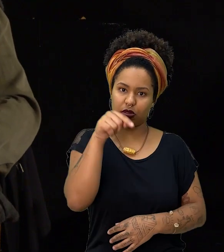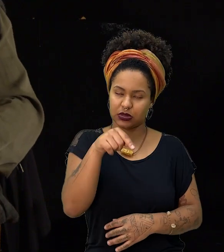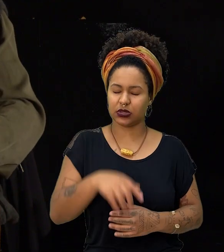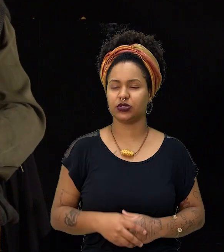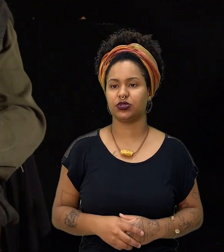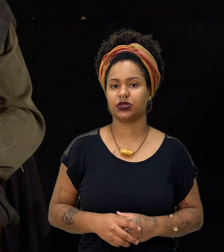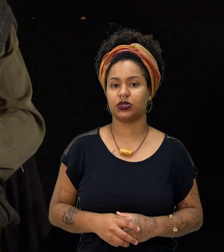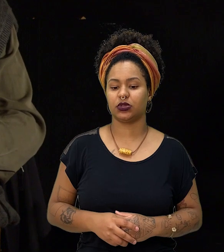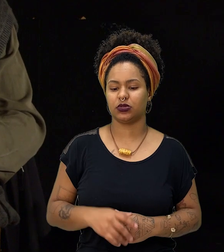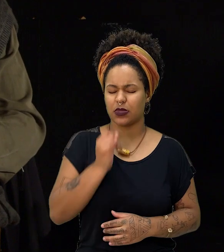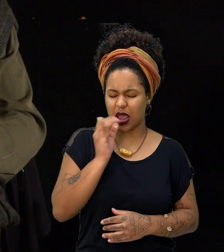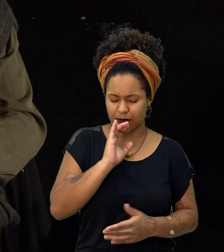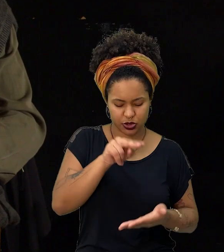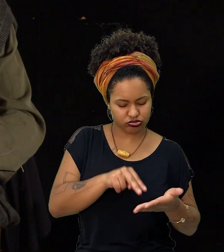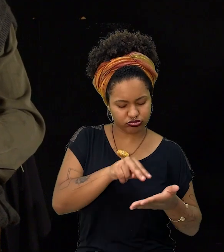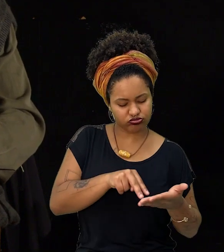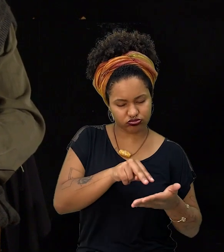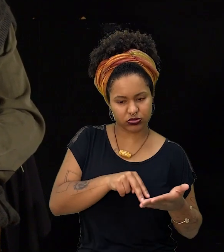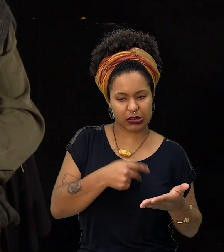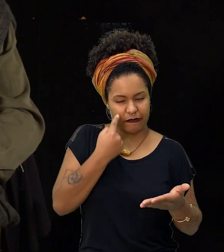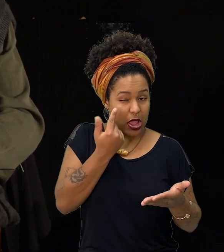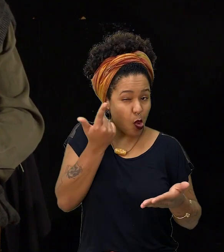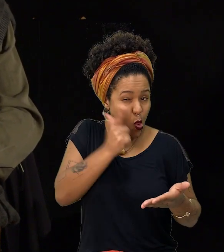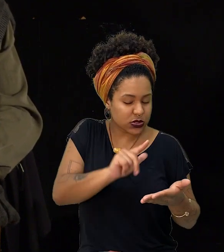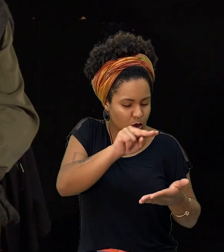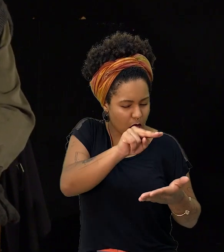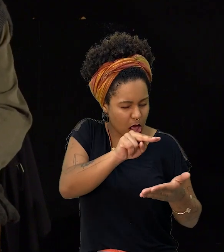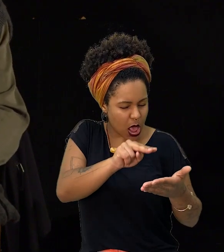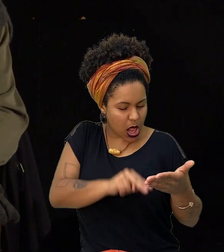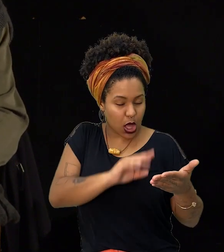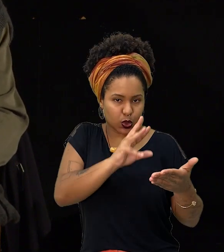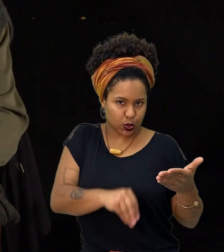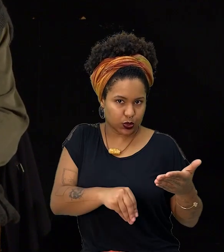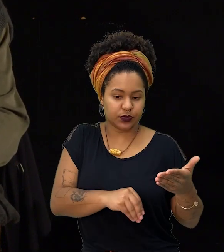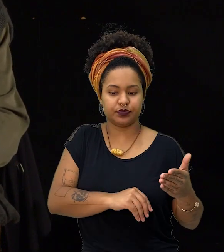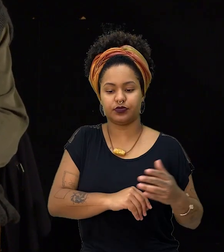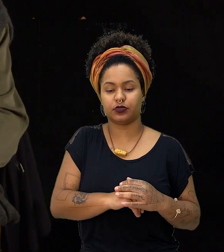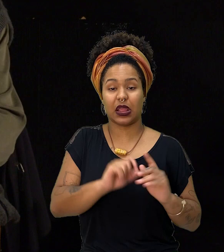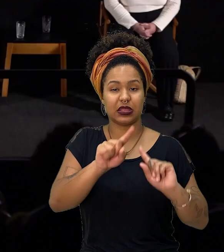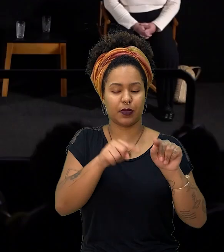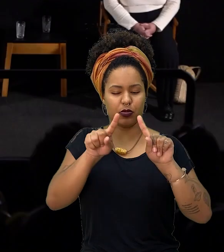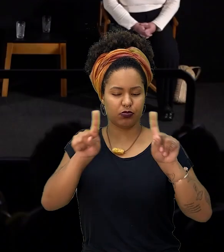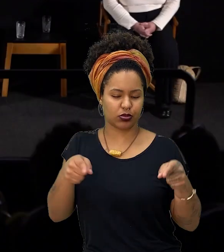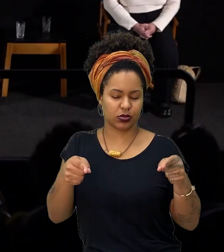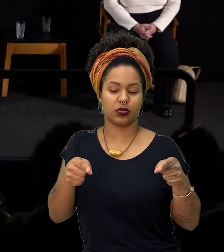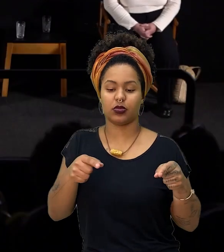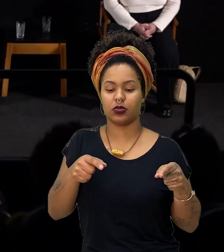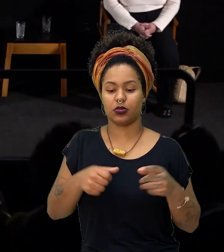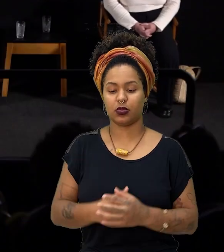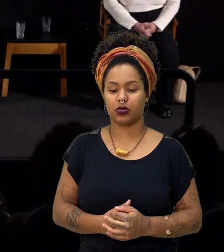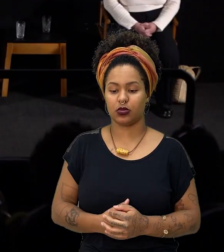Um momentinho, ver se eu consigo ler toda. Depois, entre parênteses,